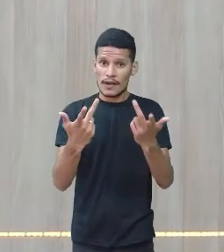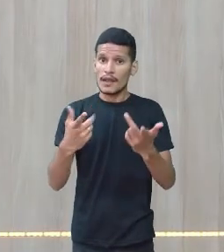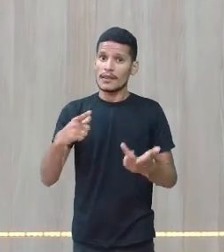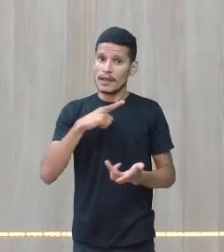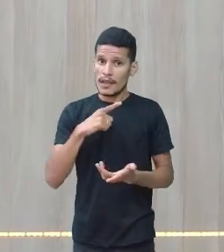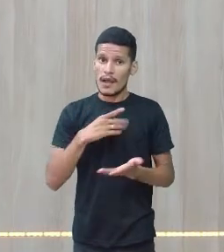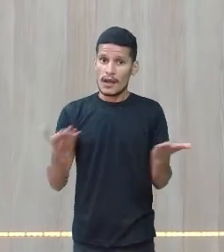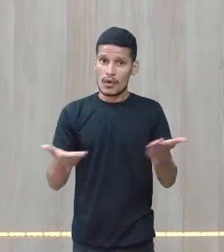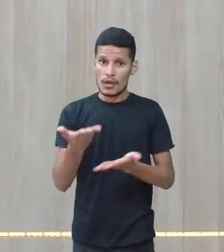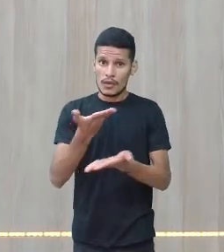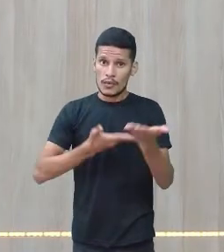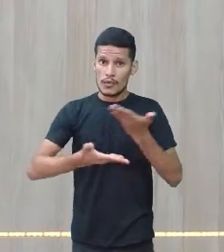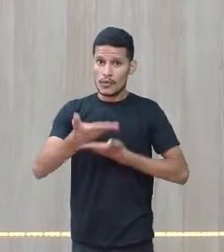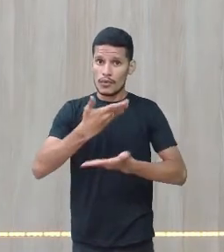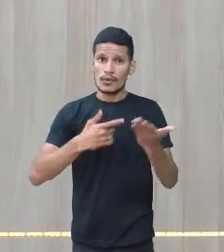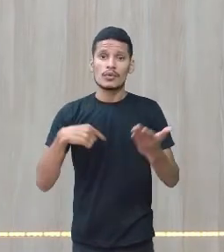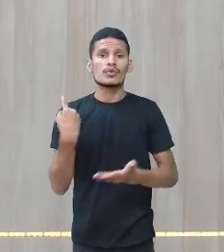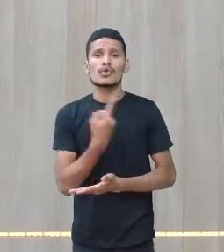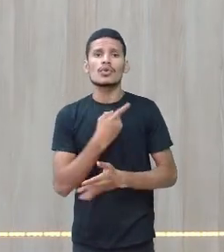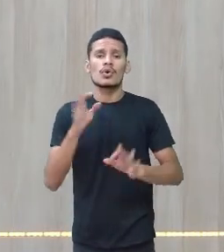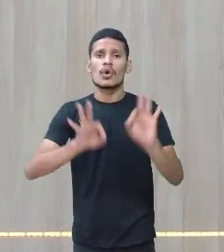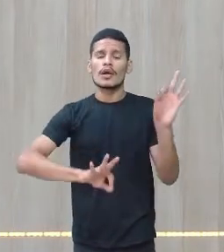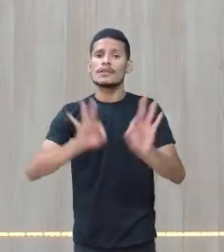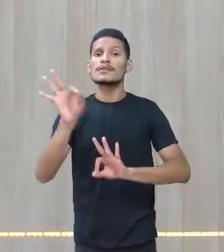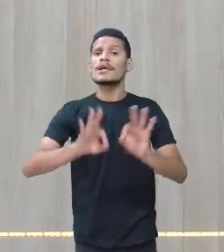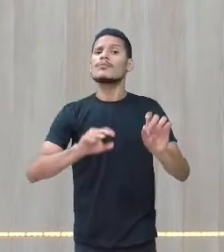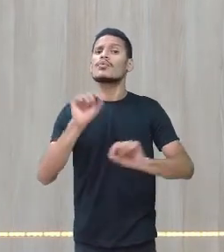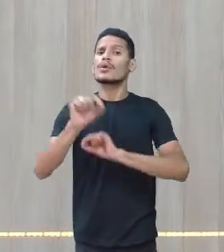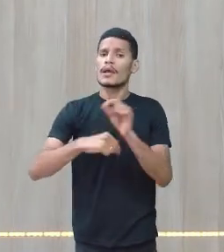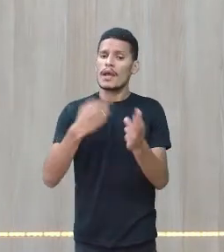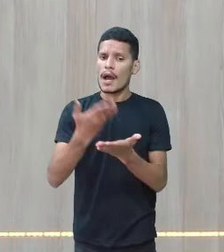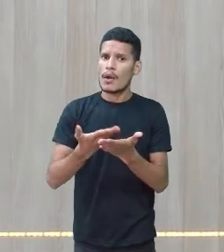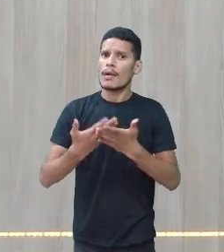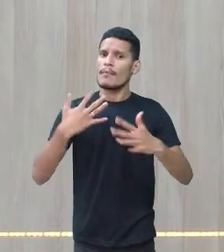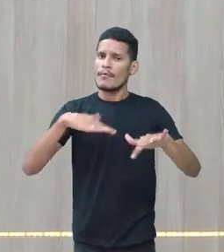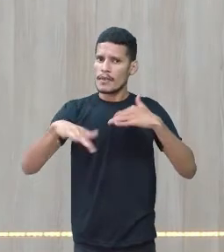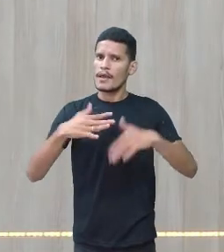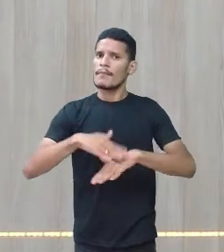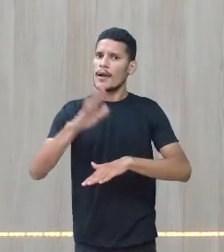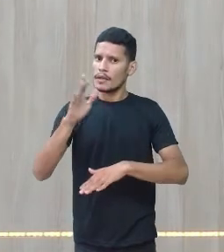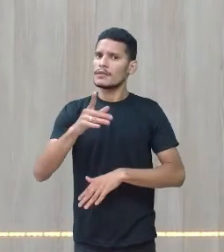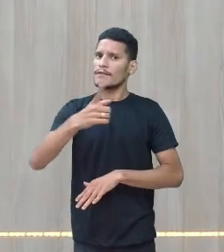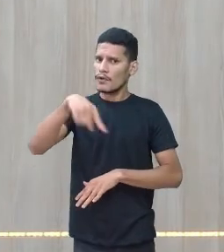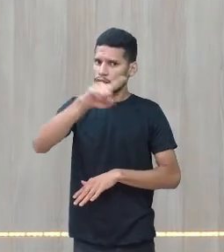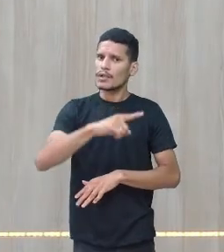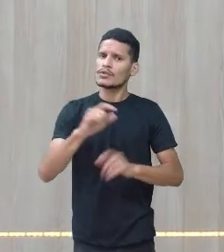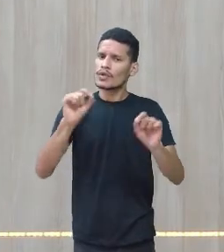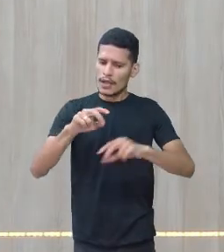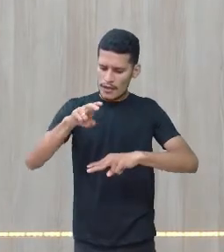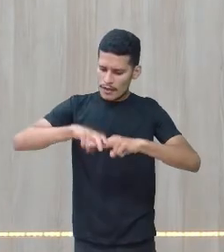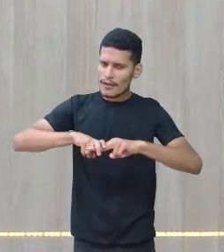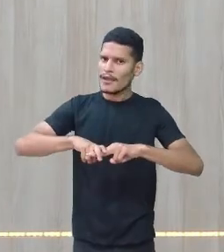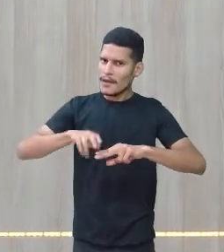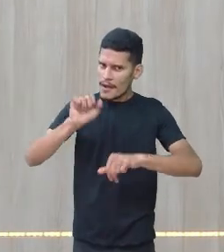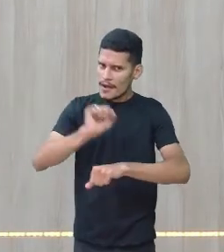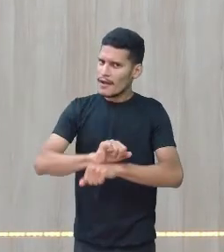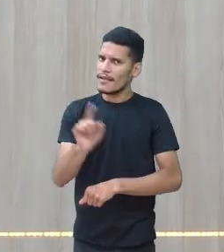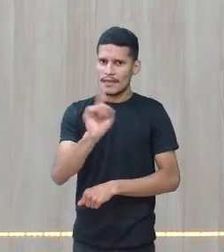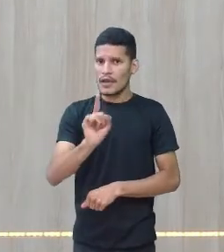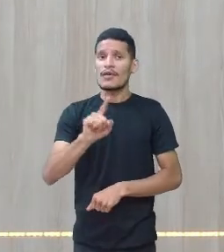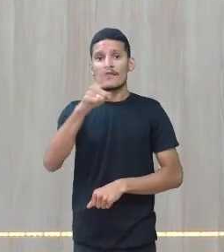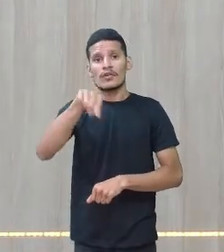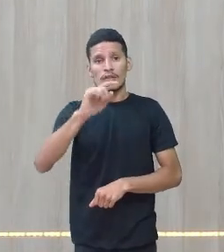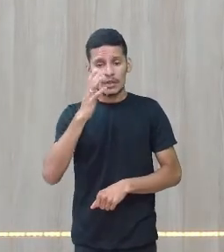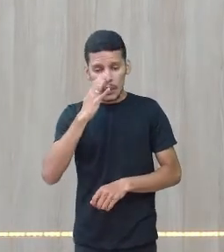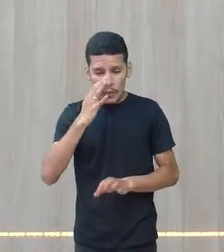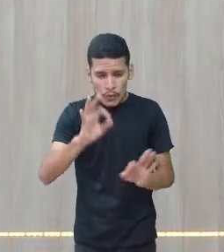essa interação, estamos planejando uma aula mais movimentada, para tirar vocês aí da cadeira, para tirar aí vocês que estão assistindo a aula no